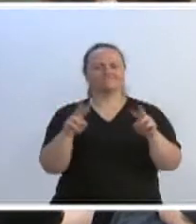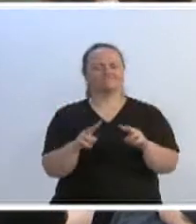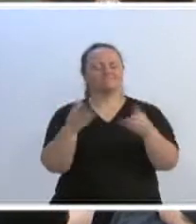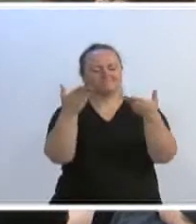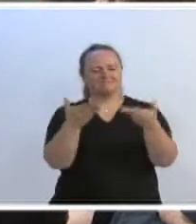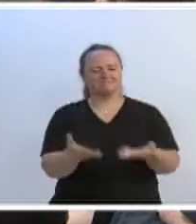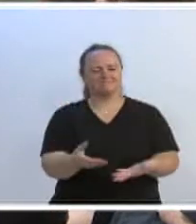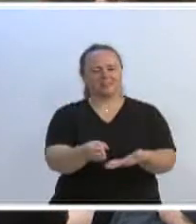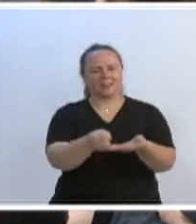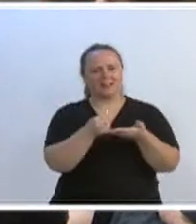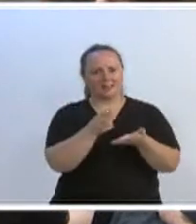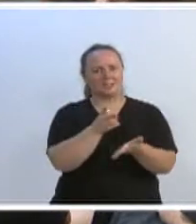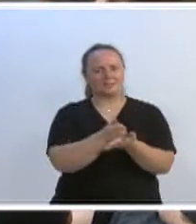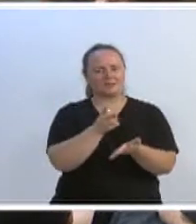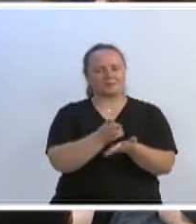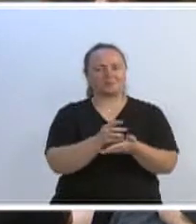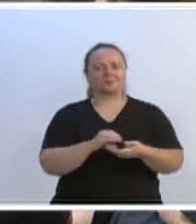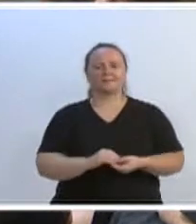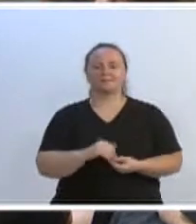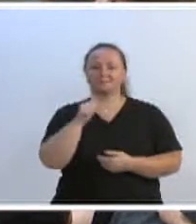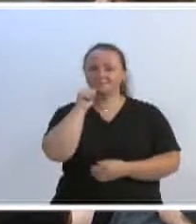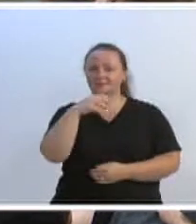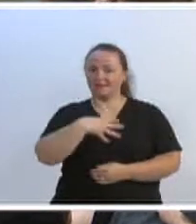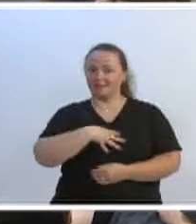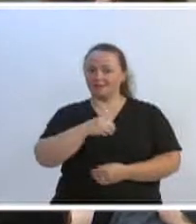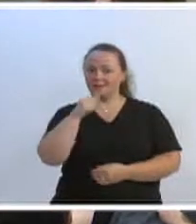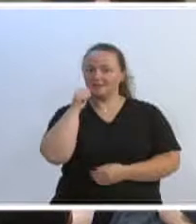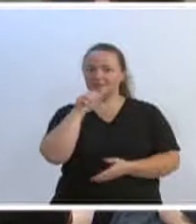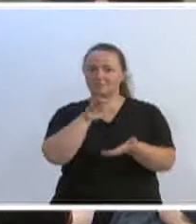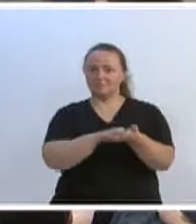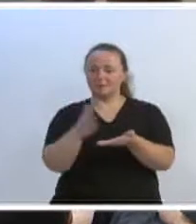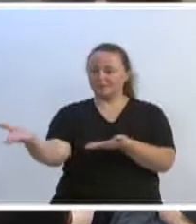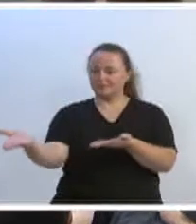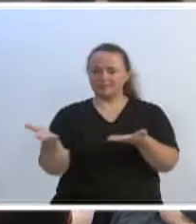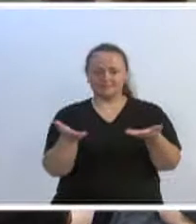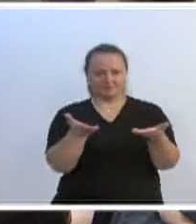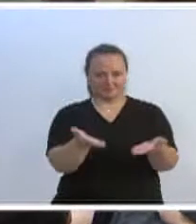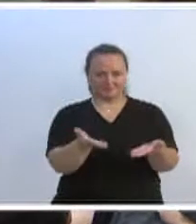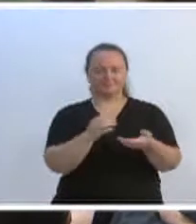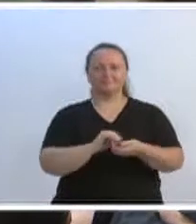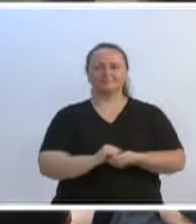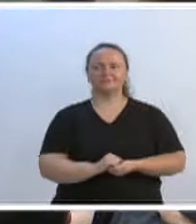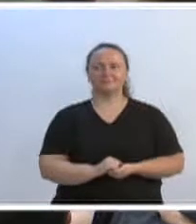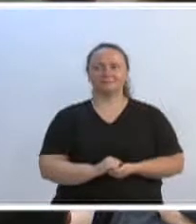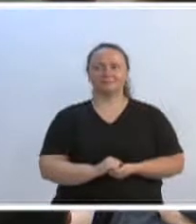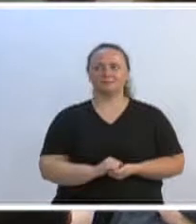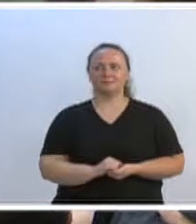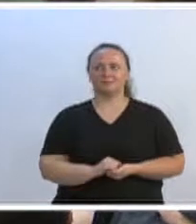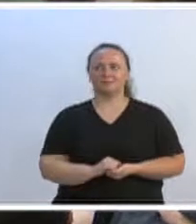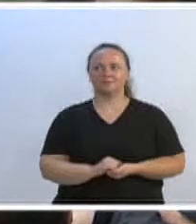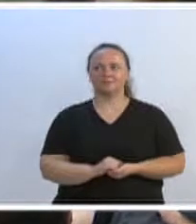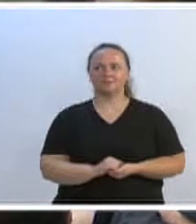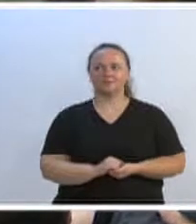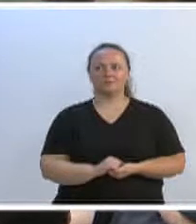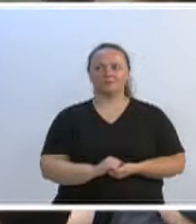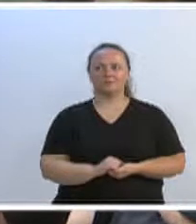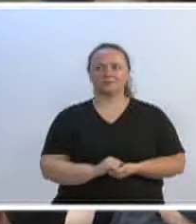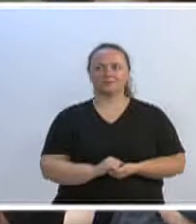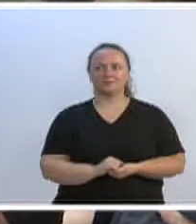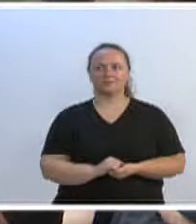Mirela Nolasco, Sônia Brey e Verena Pérez Kirsten. Verena não